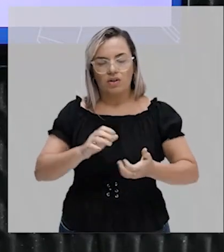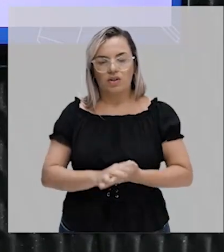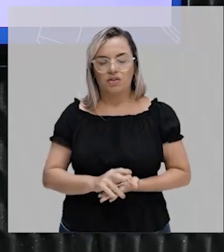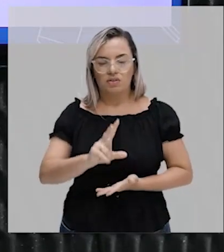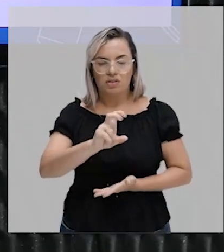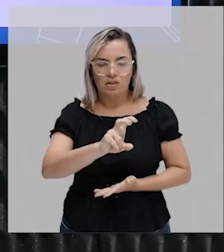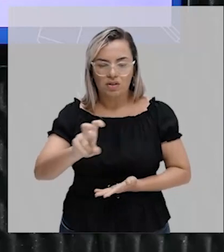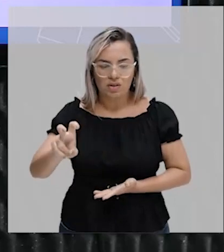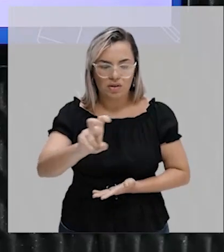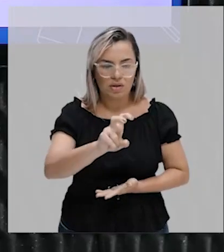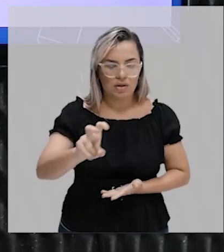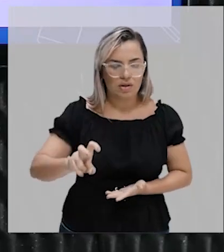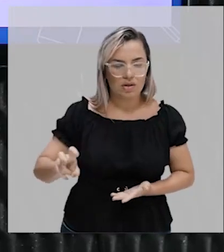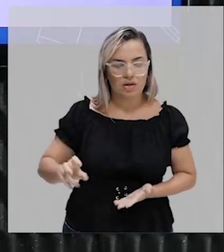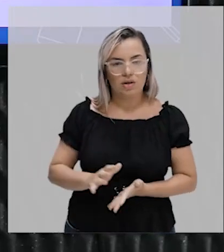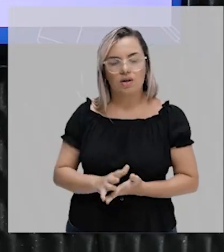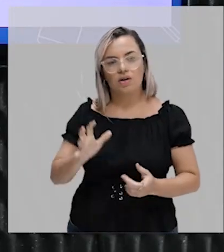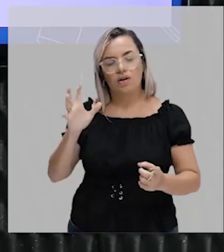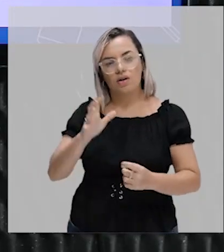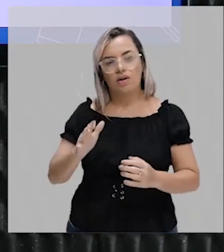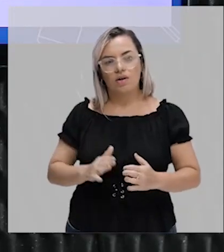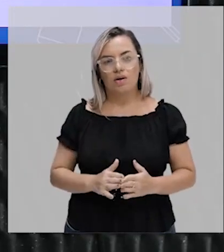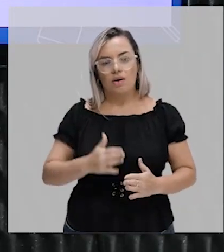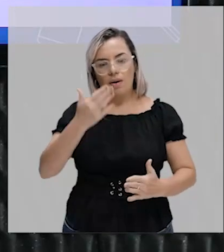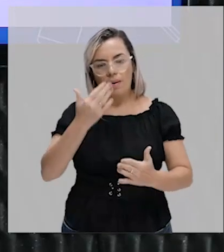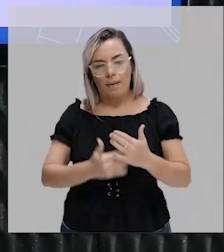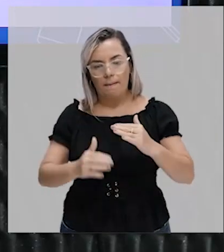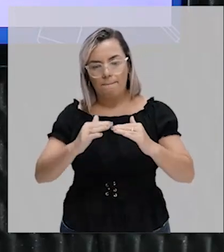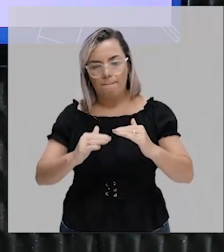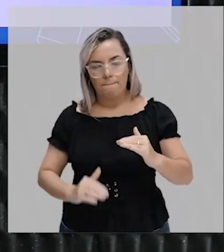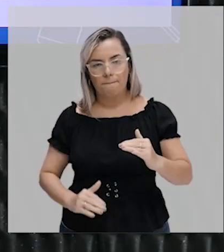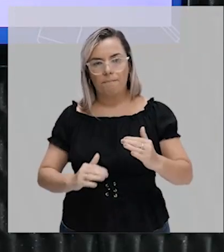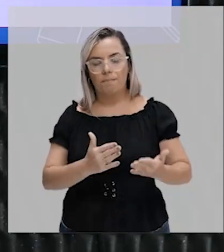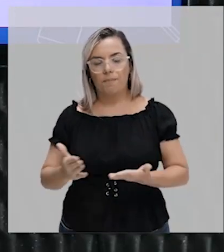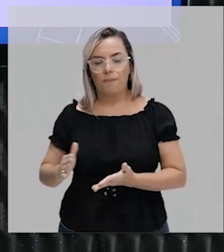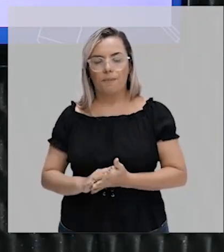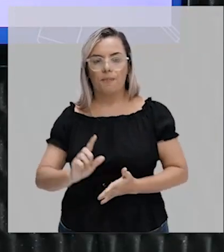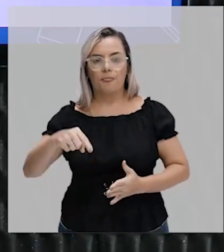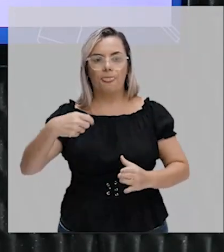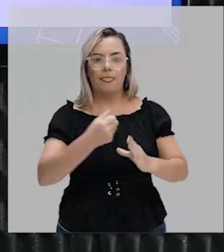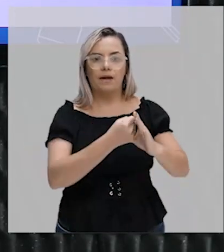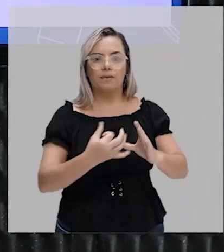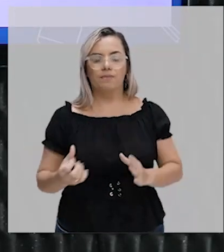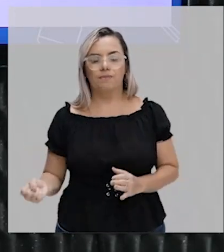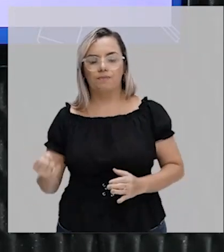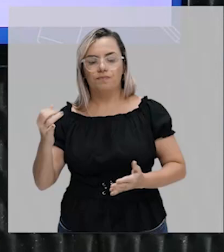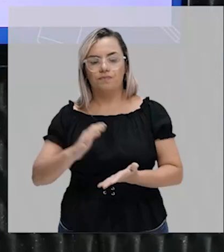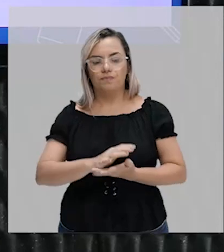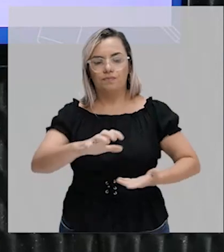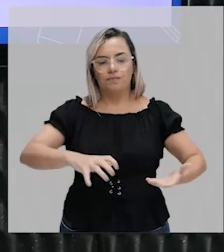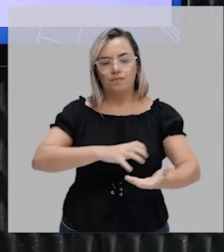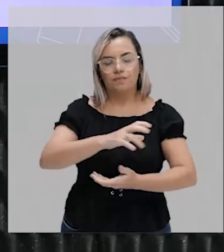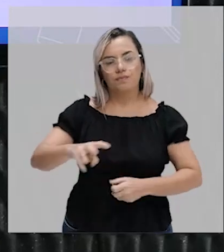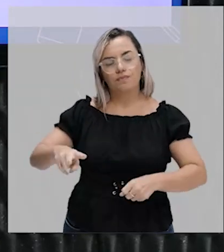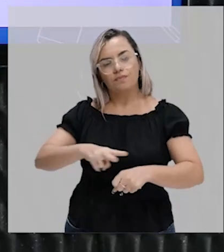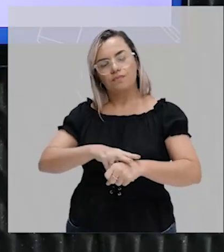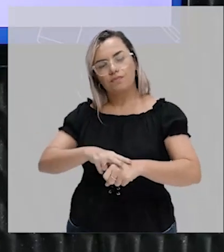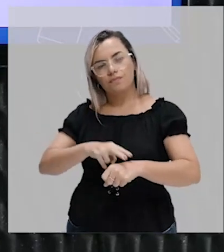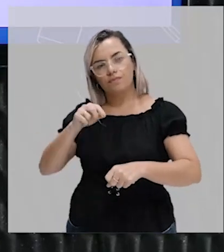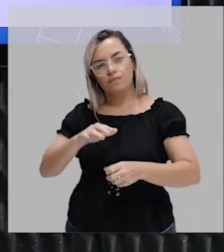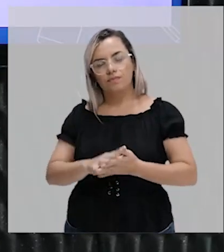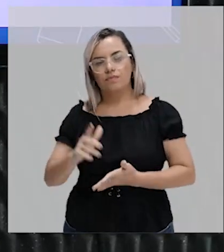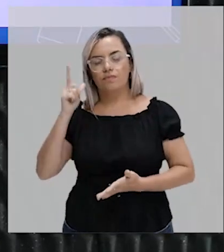né, afetar diretamente na queda da perda. Uma outra característica importante, galera, é que a Revolução Verde ela vai